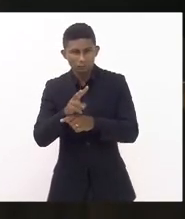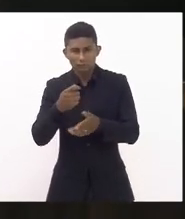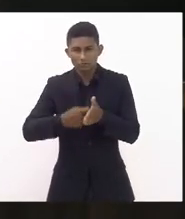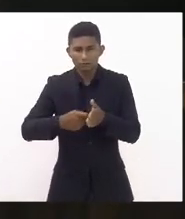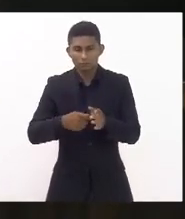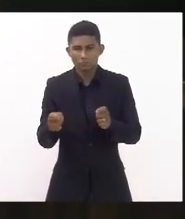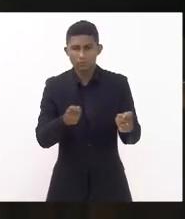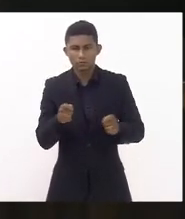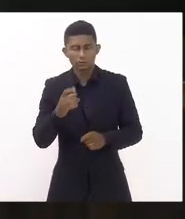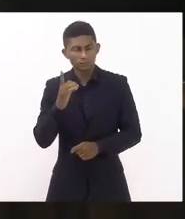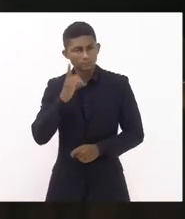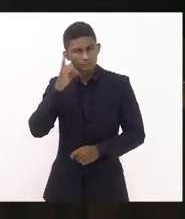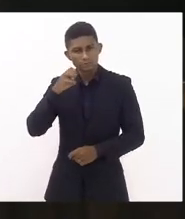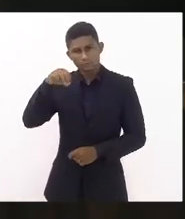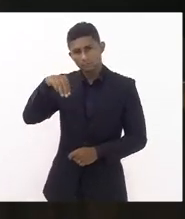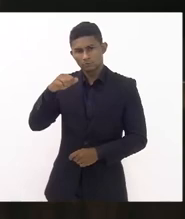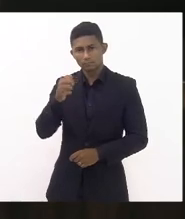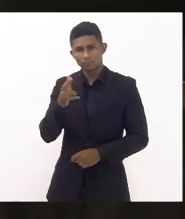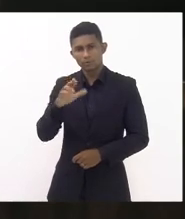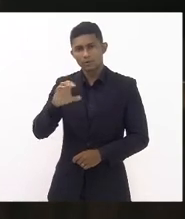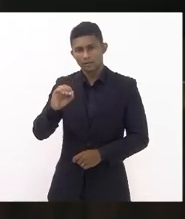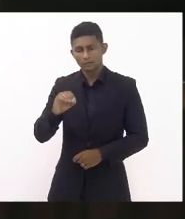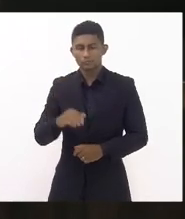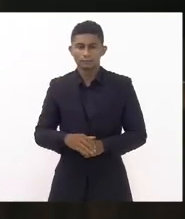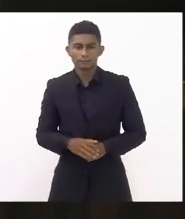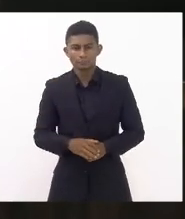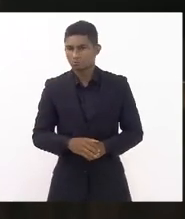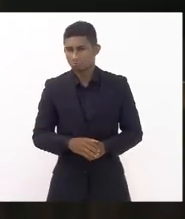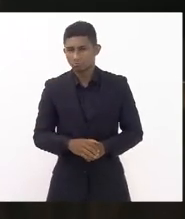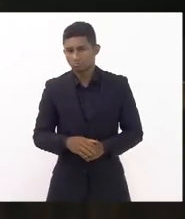Canella. Deputado Marcos Miller.